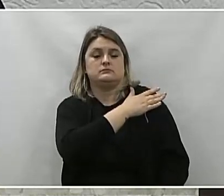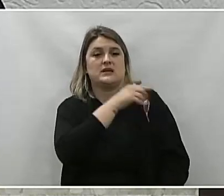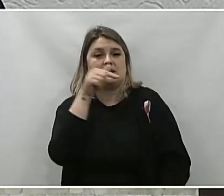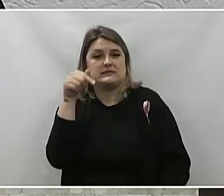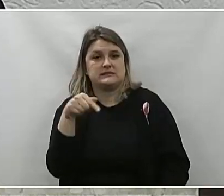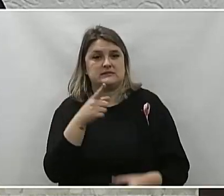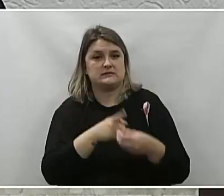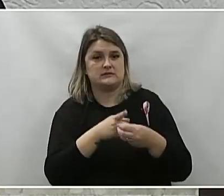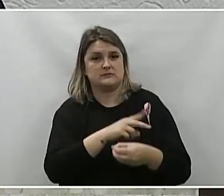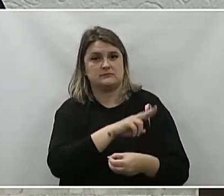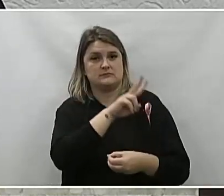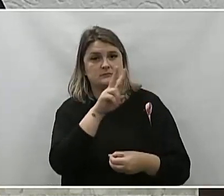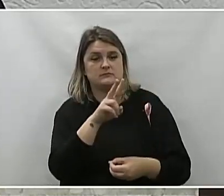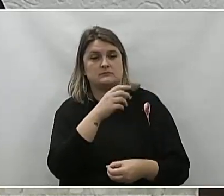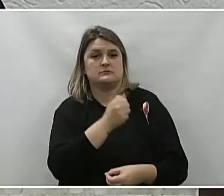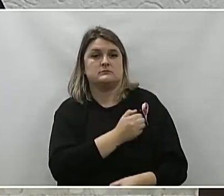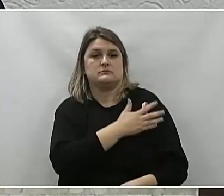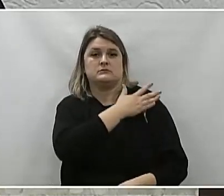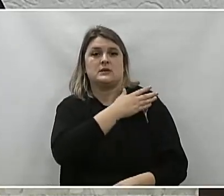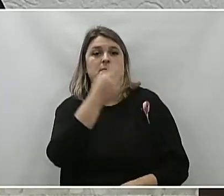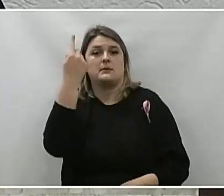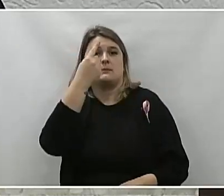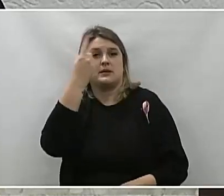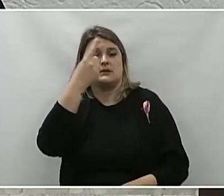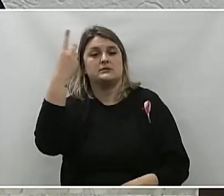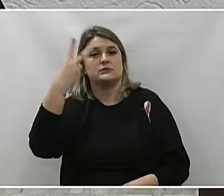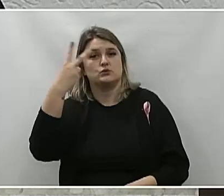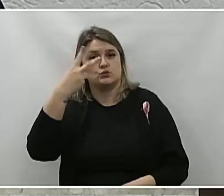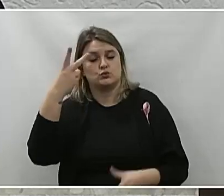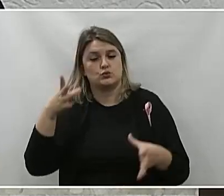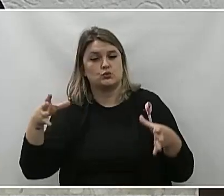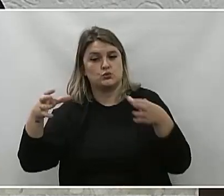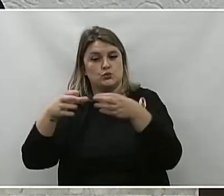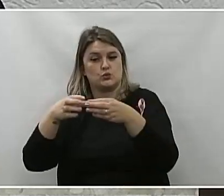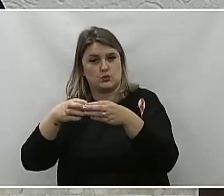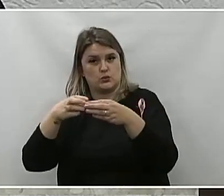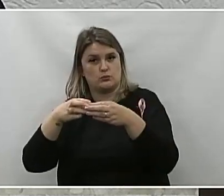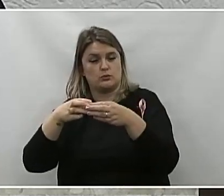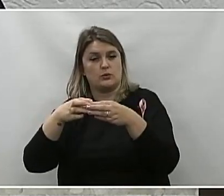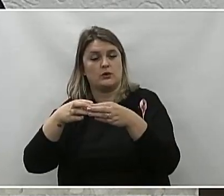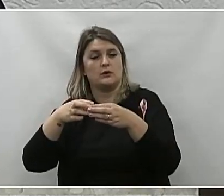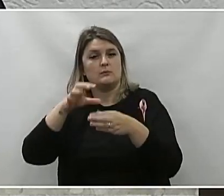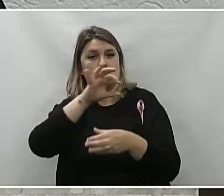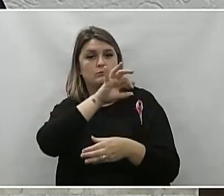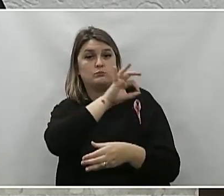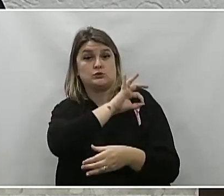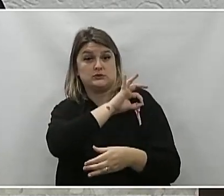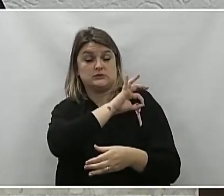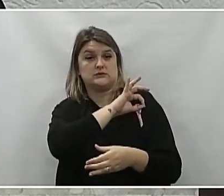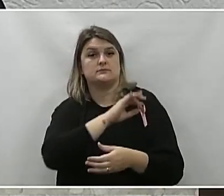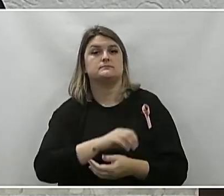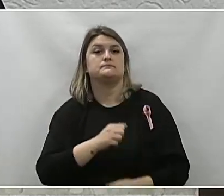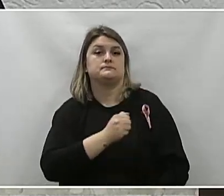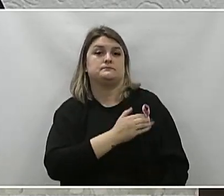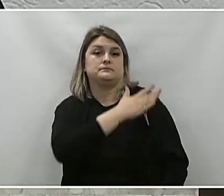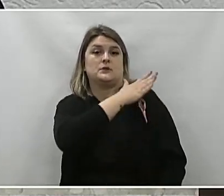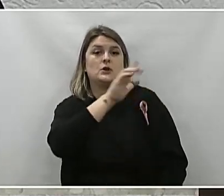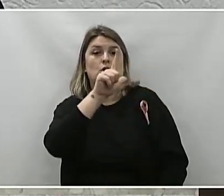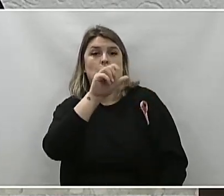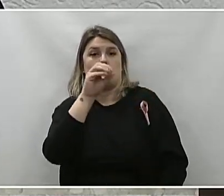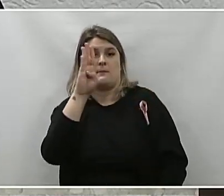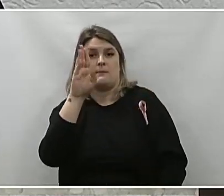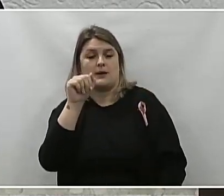reunião da Vitória comandante da primeira e segunda companhia do vigésimo sétimo batalhão Tenente lomba